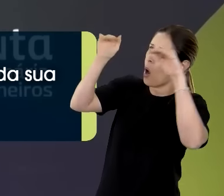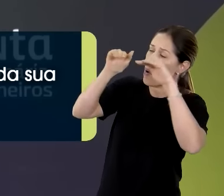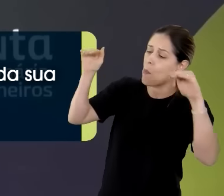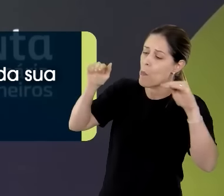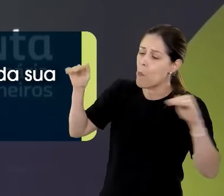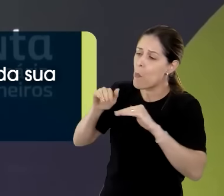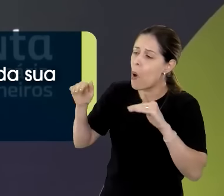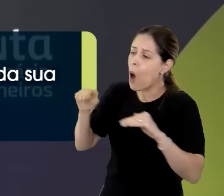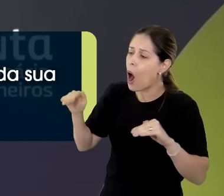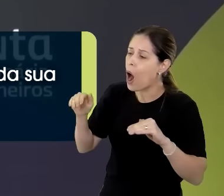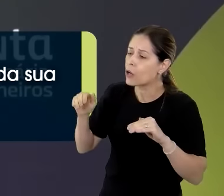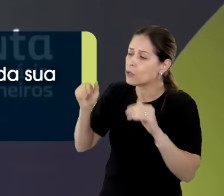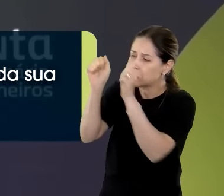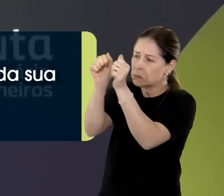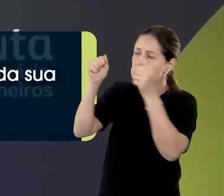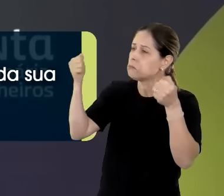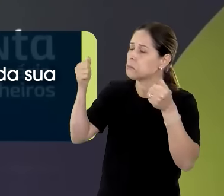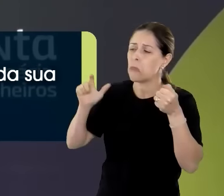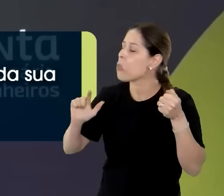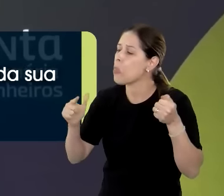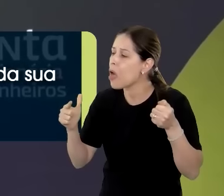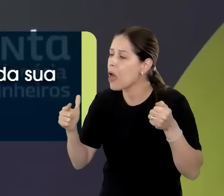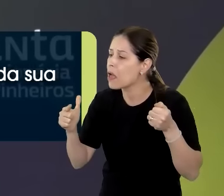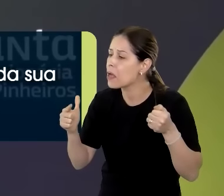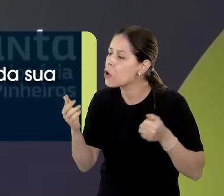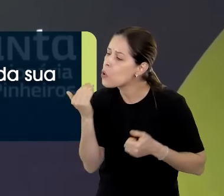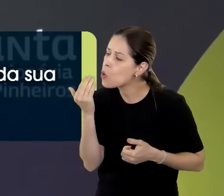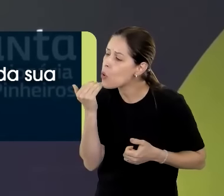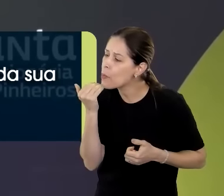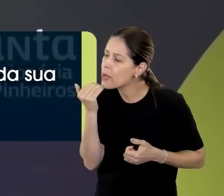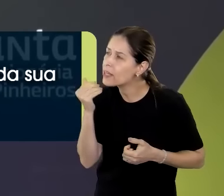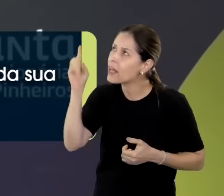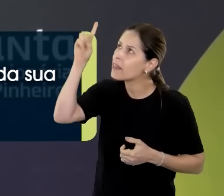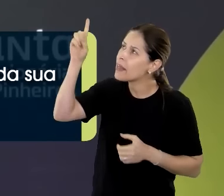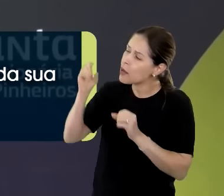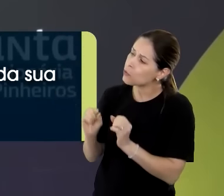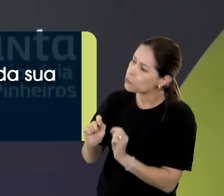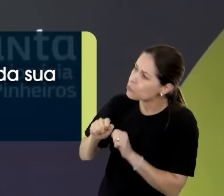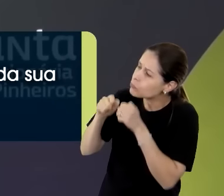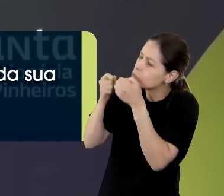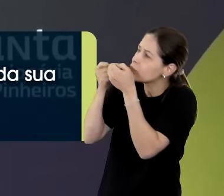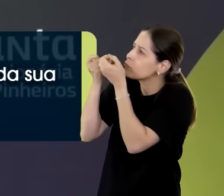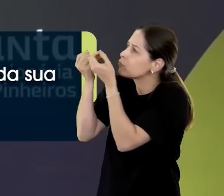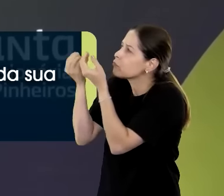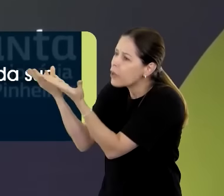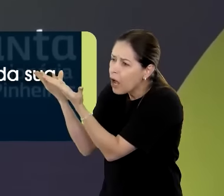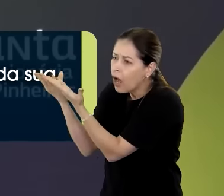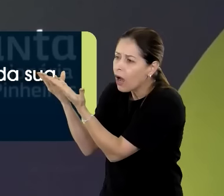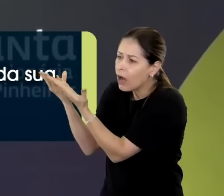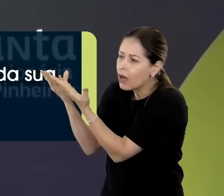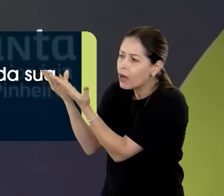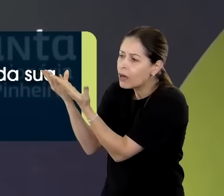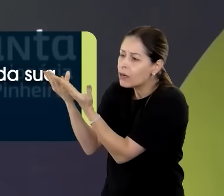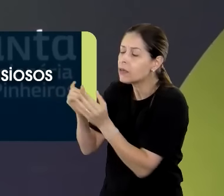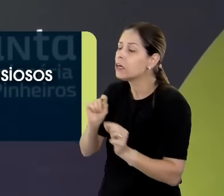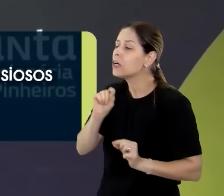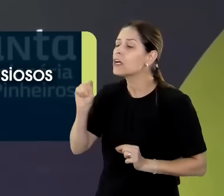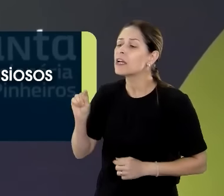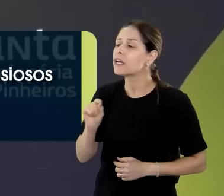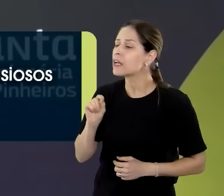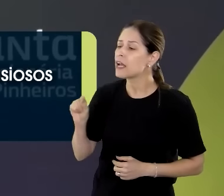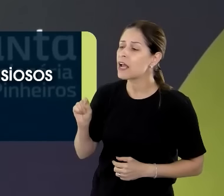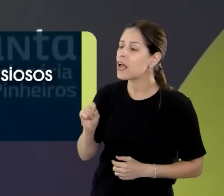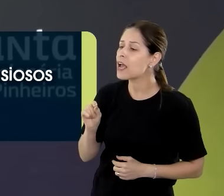aves? Qual de vós, por ansioso que esteja, pode acrescentar um côvado ao curso da sua